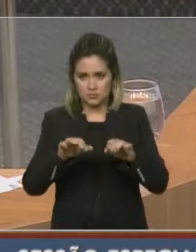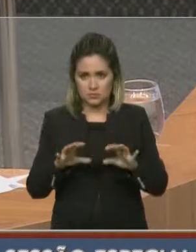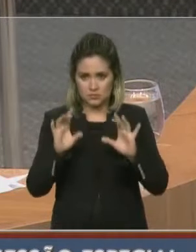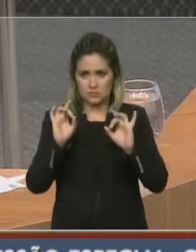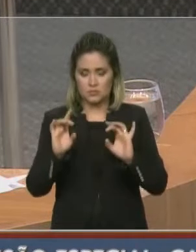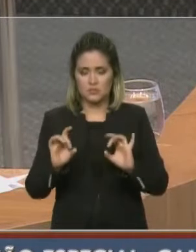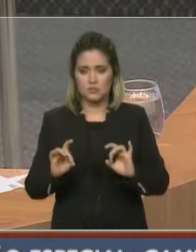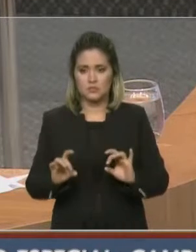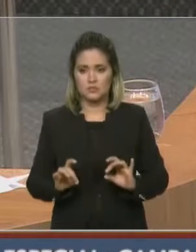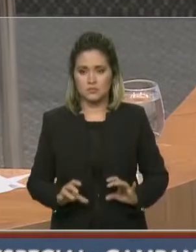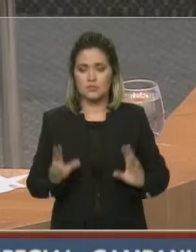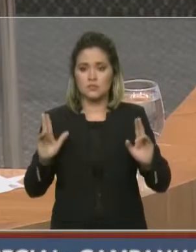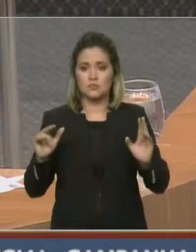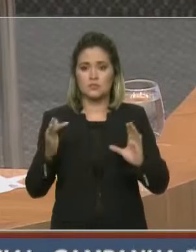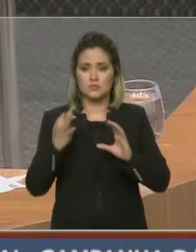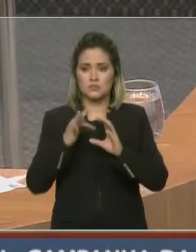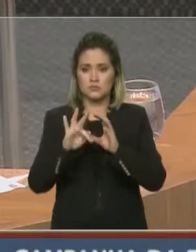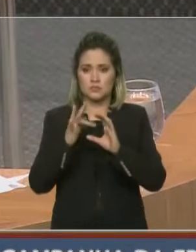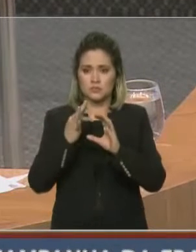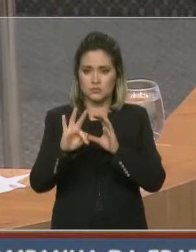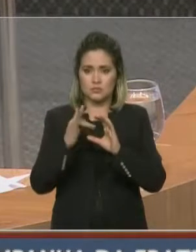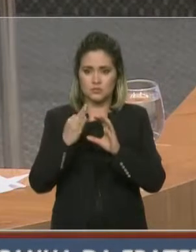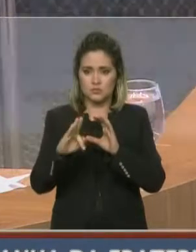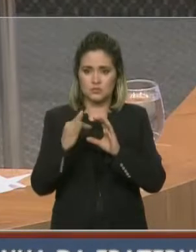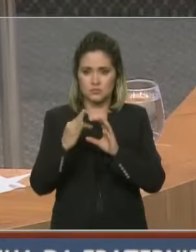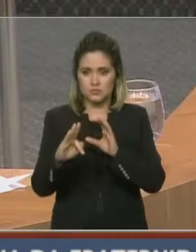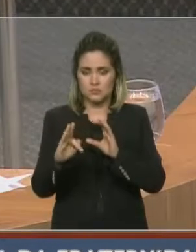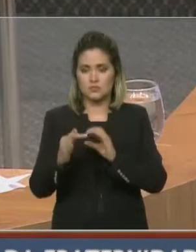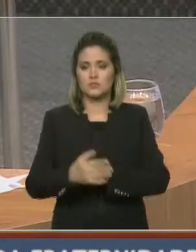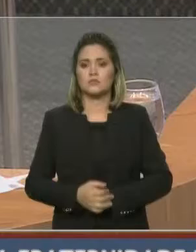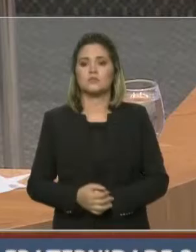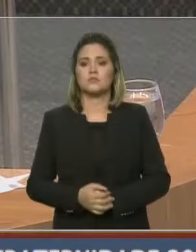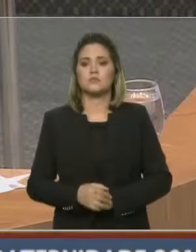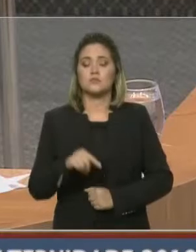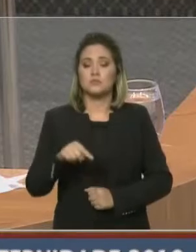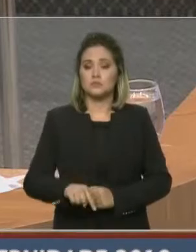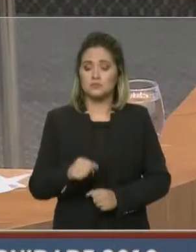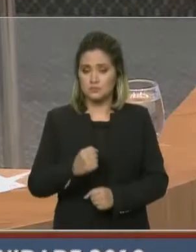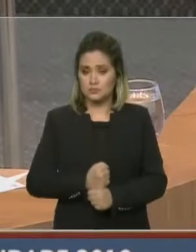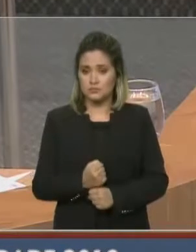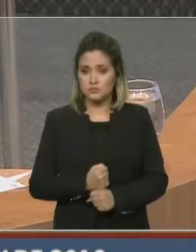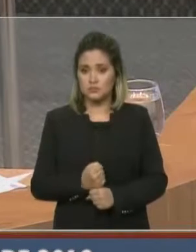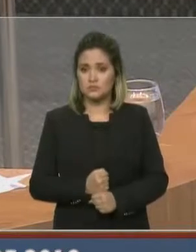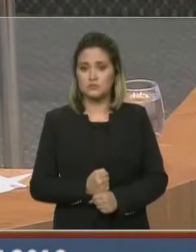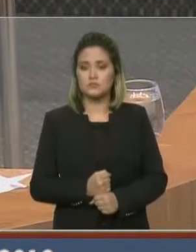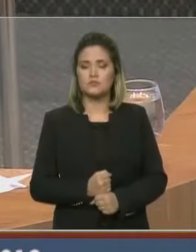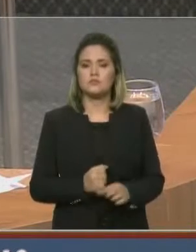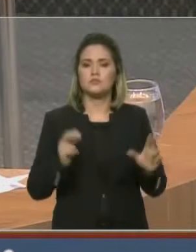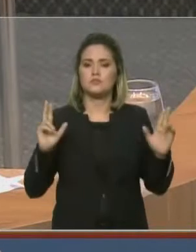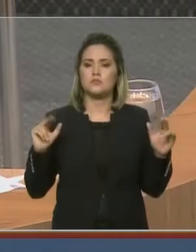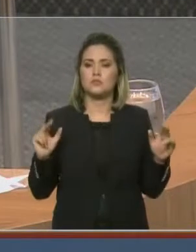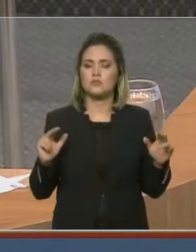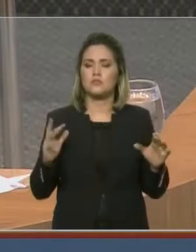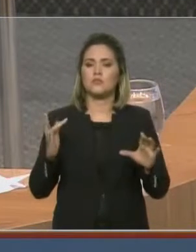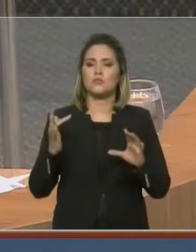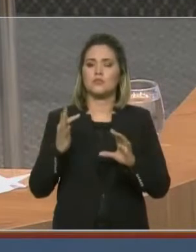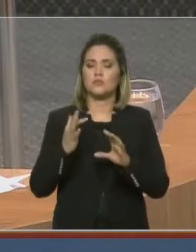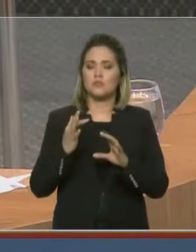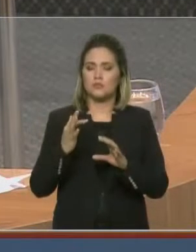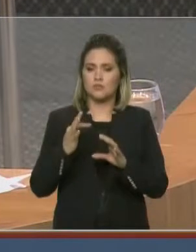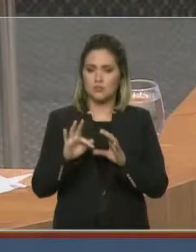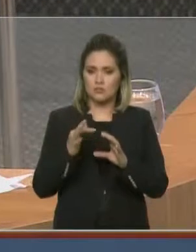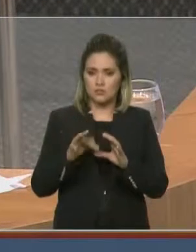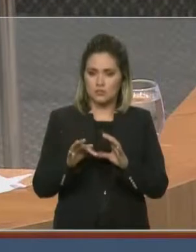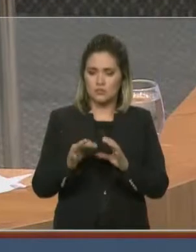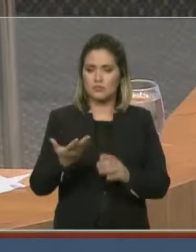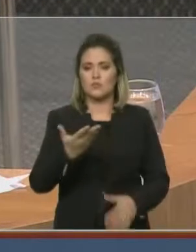da Fraternidade, que este ano traz o tema Fraternidade e Políticas Públicas. E